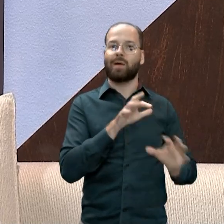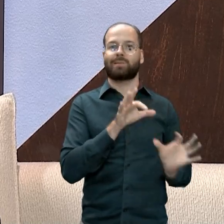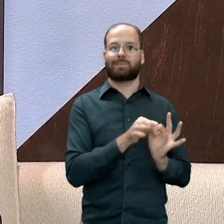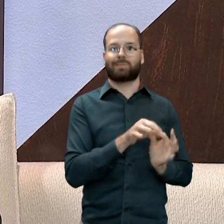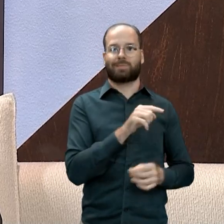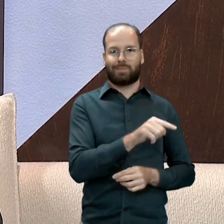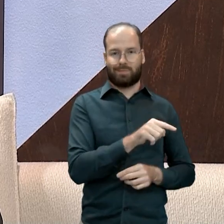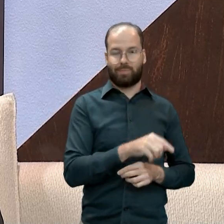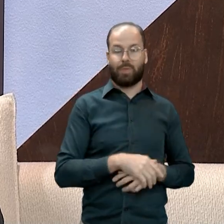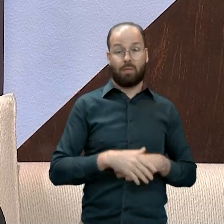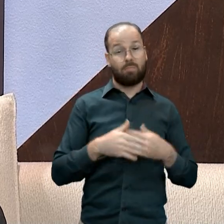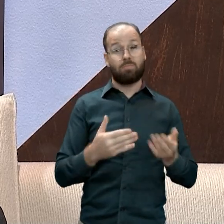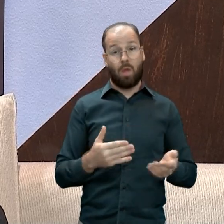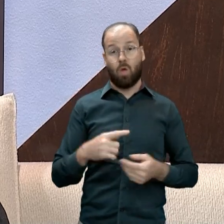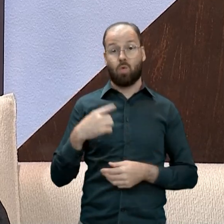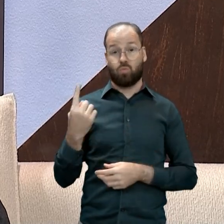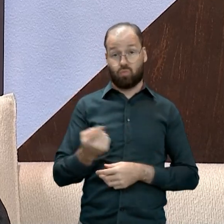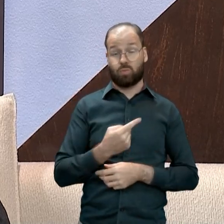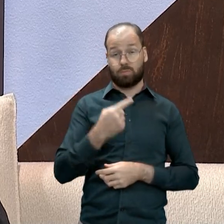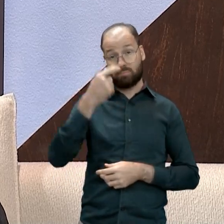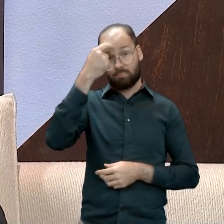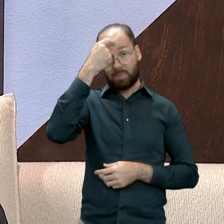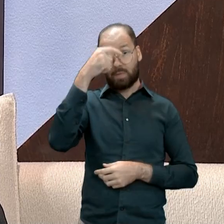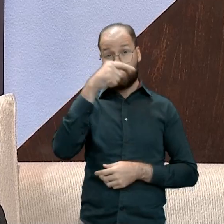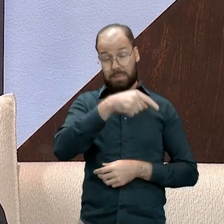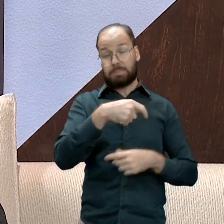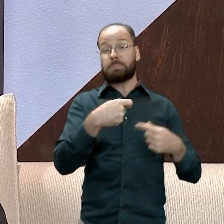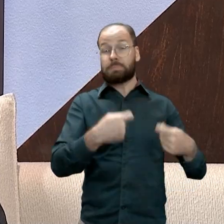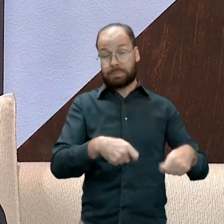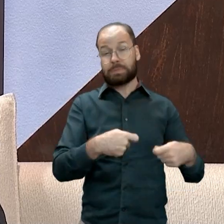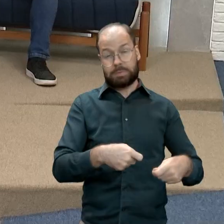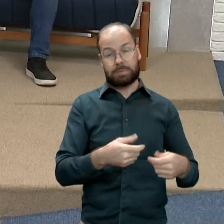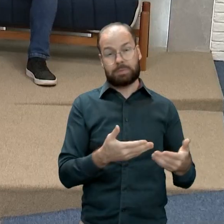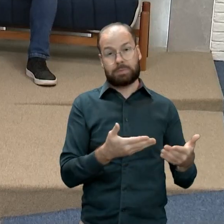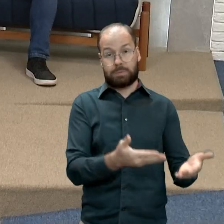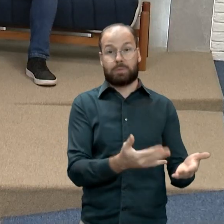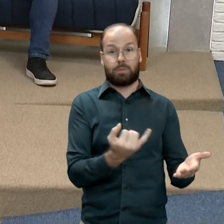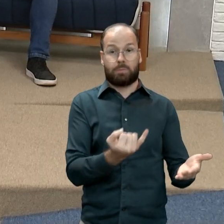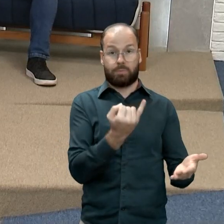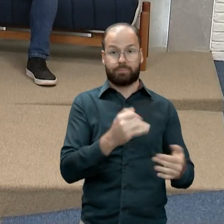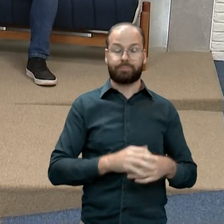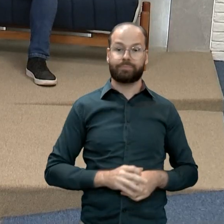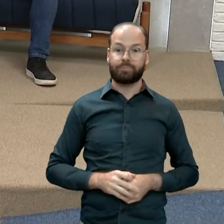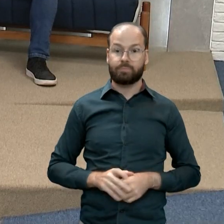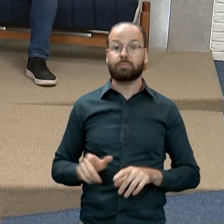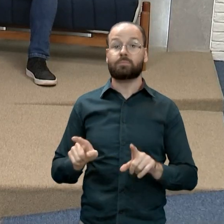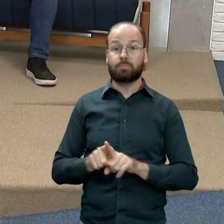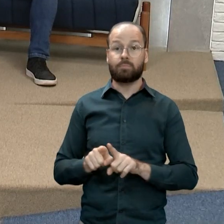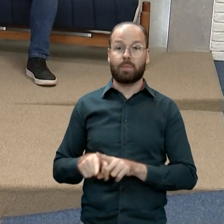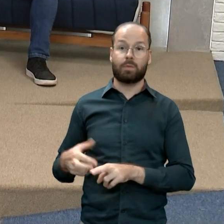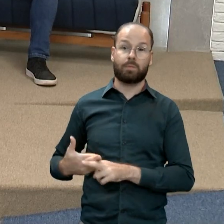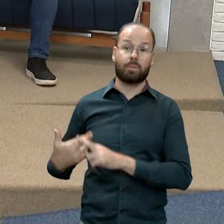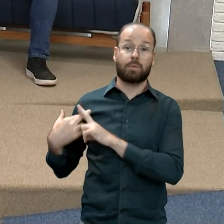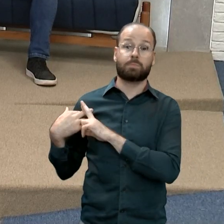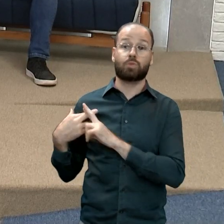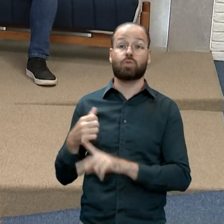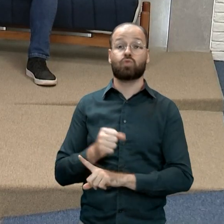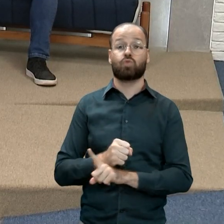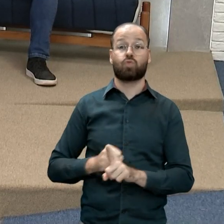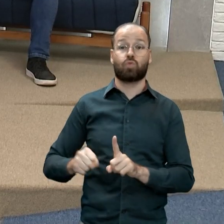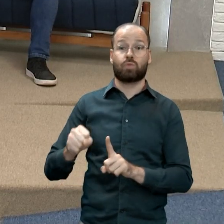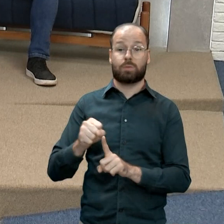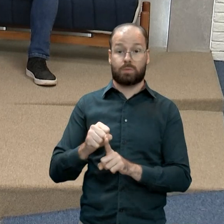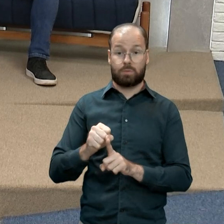esse raciocínio tem que imperar. Até porque é uma questão de responsabilidade social também, né, professor, professora? E aí,